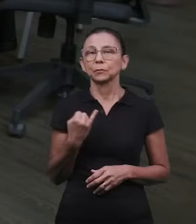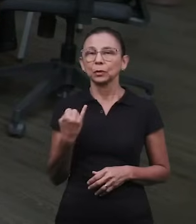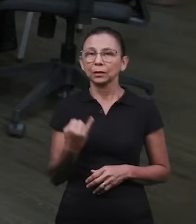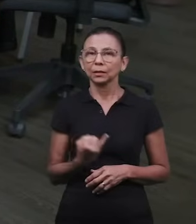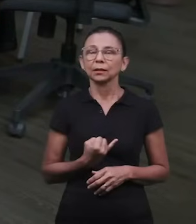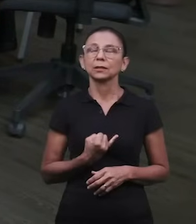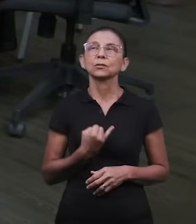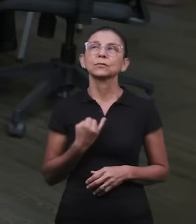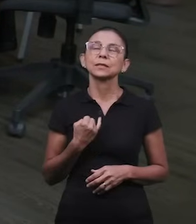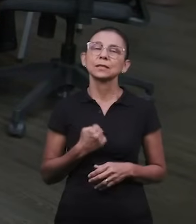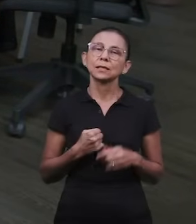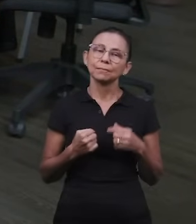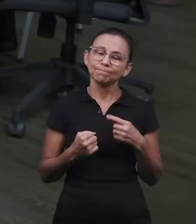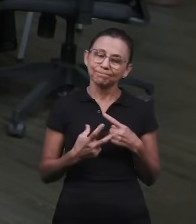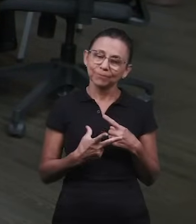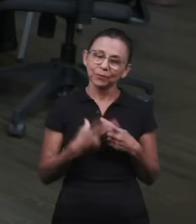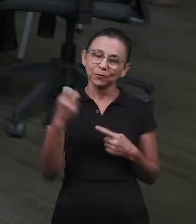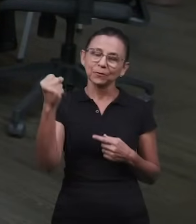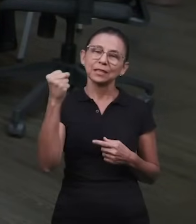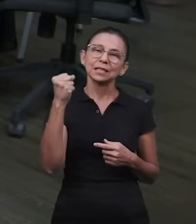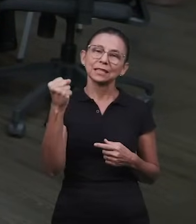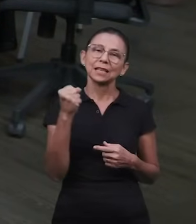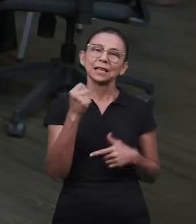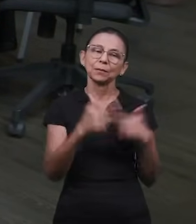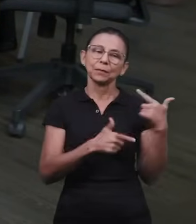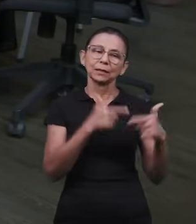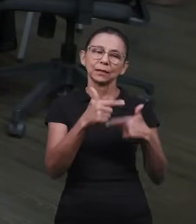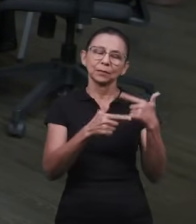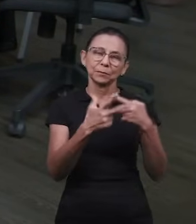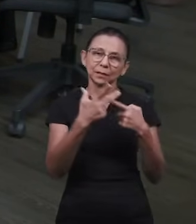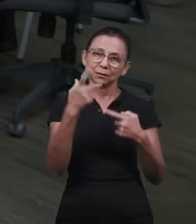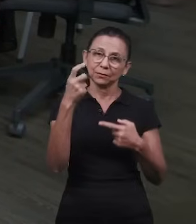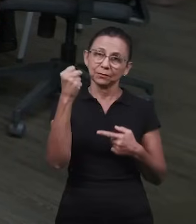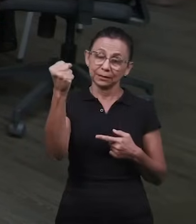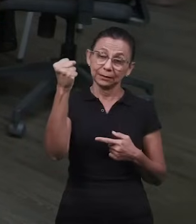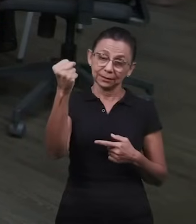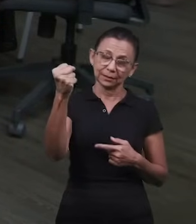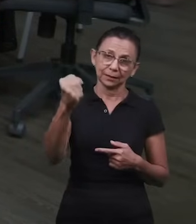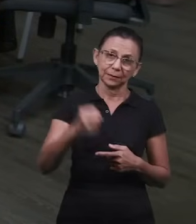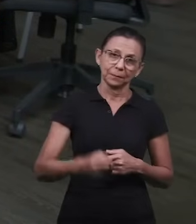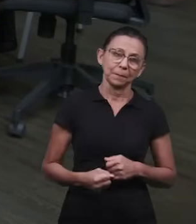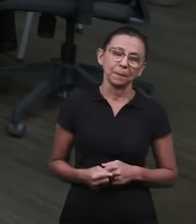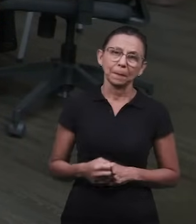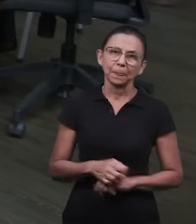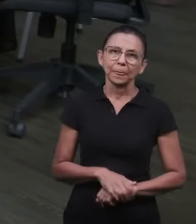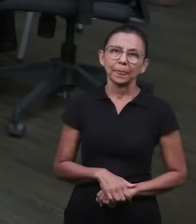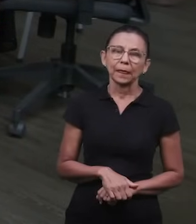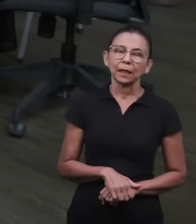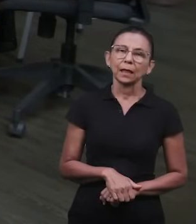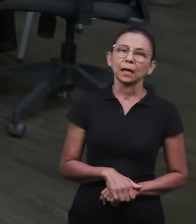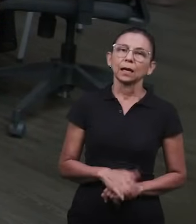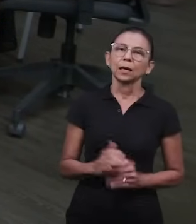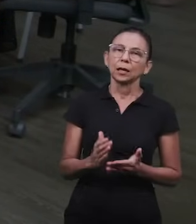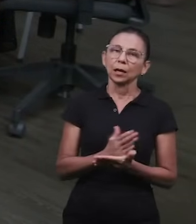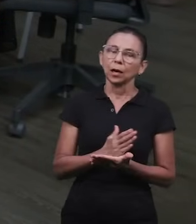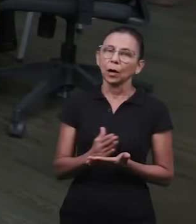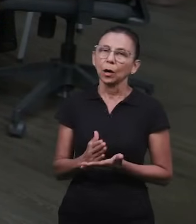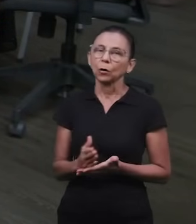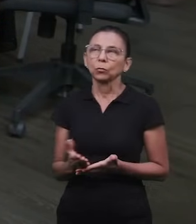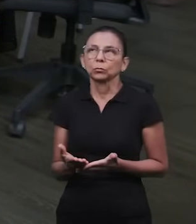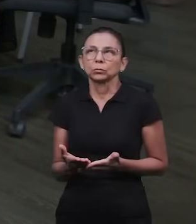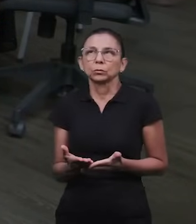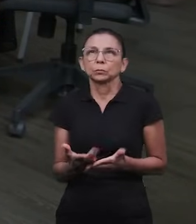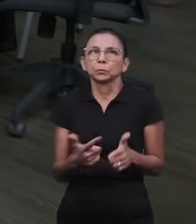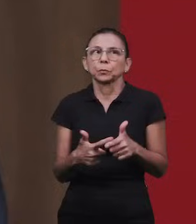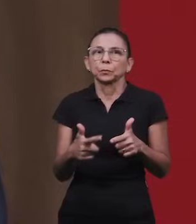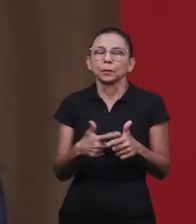perder umas batalhas, mas no final você vai ganhar a guerra. Você vai colocar diante do Senhor. E assuntos que foram muito difíceis, você vai aos pés do Senhor. É um